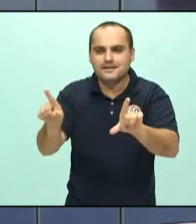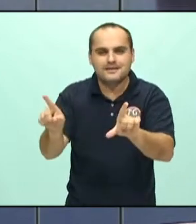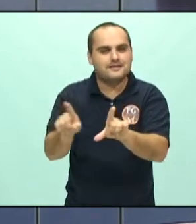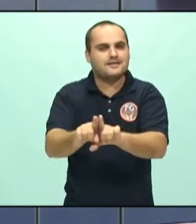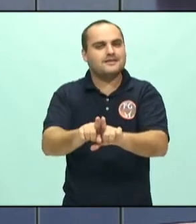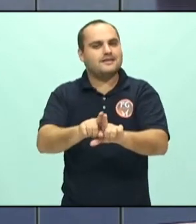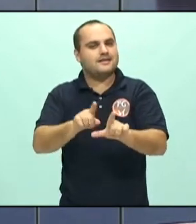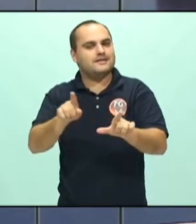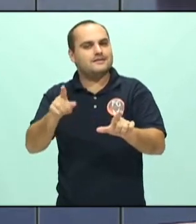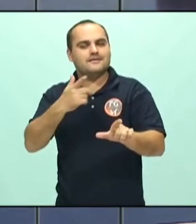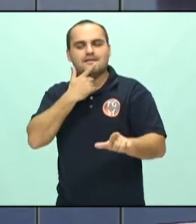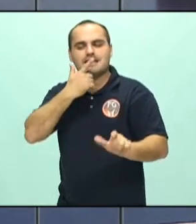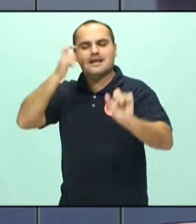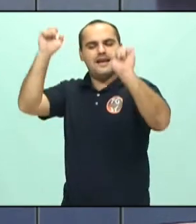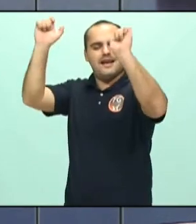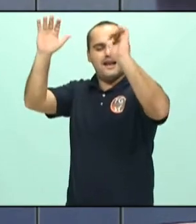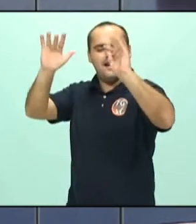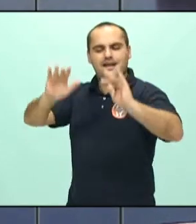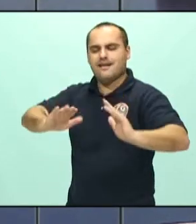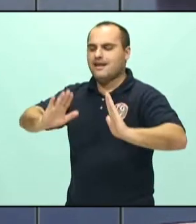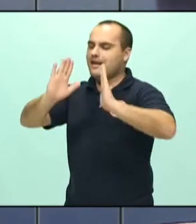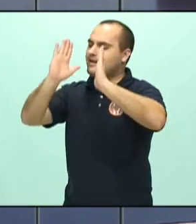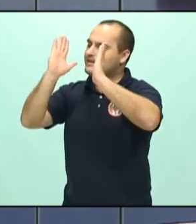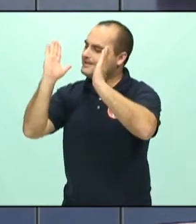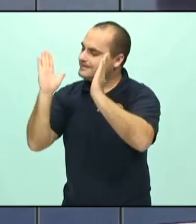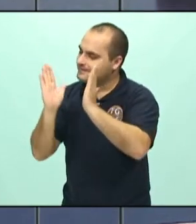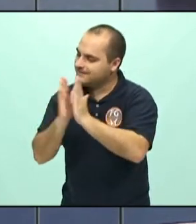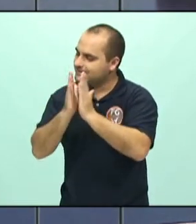render glória,